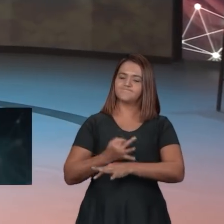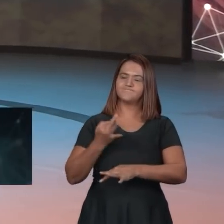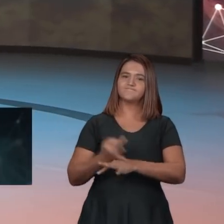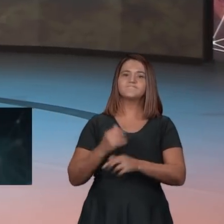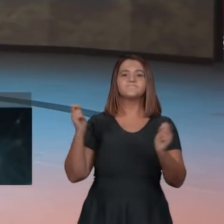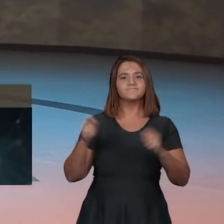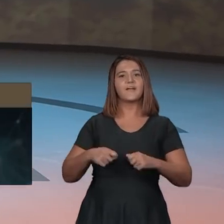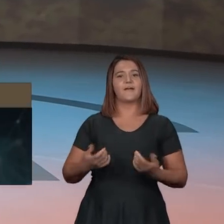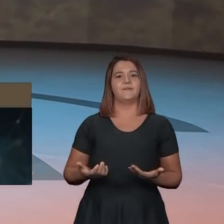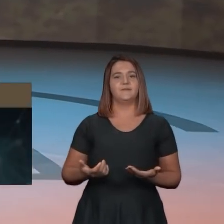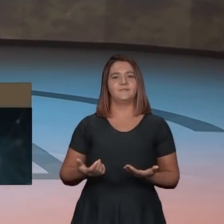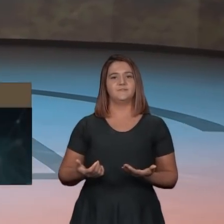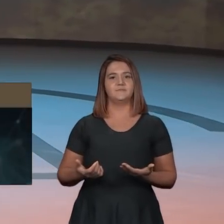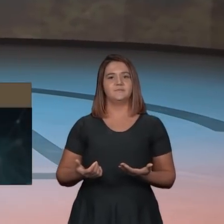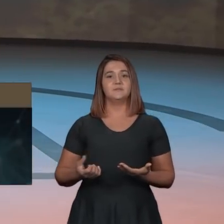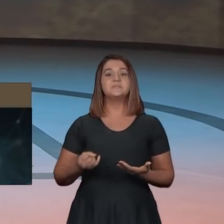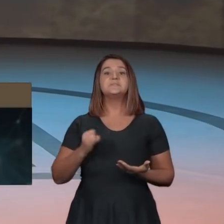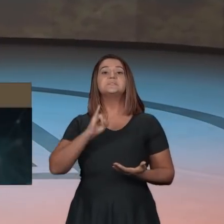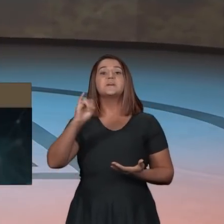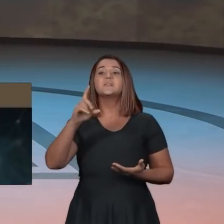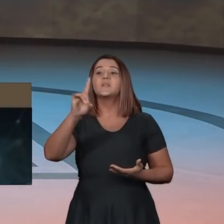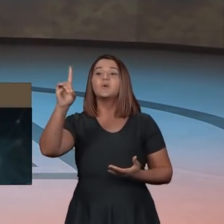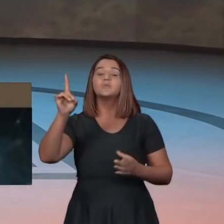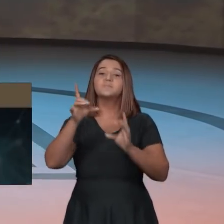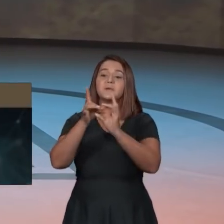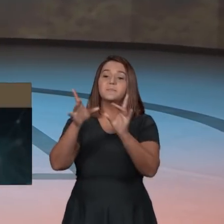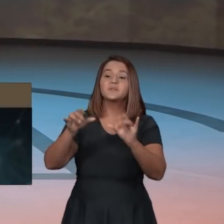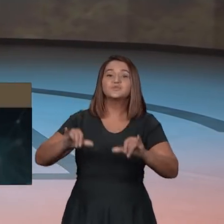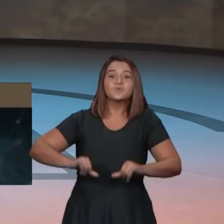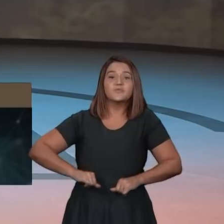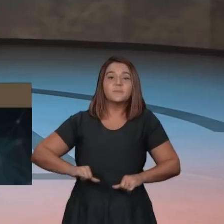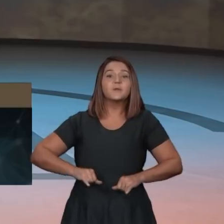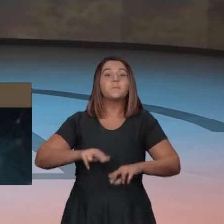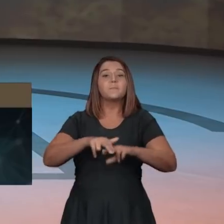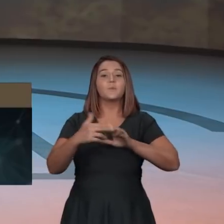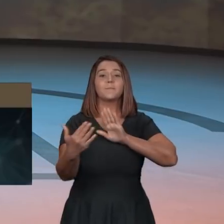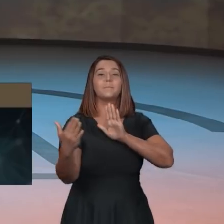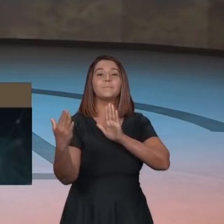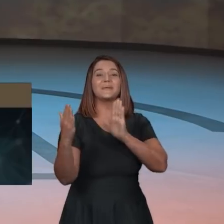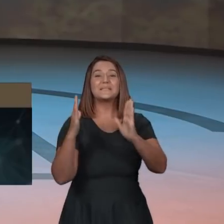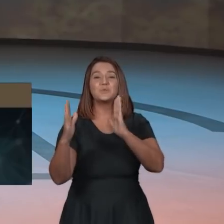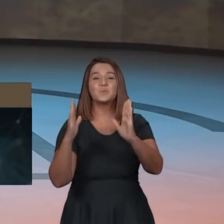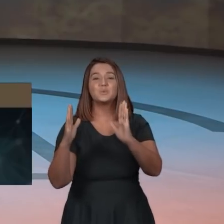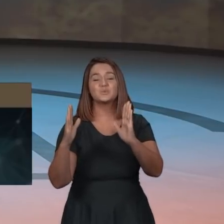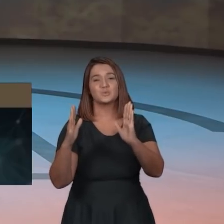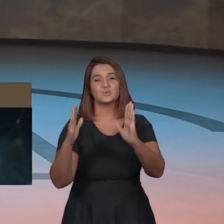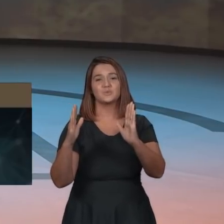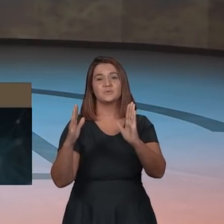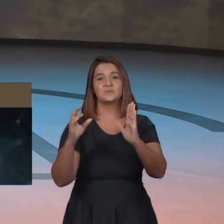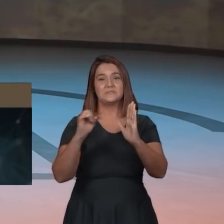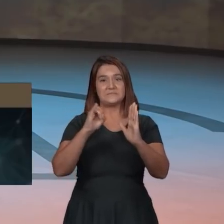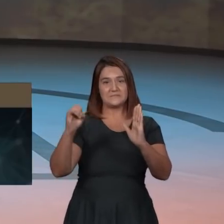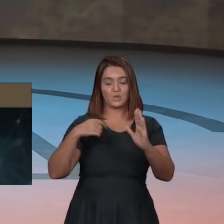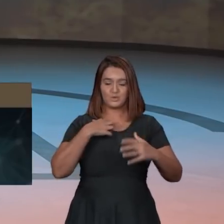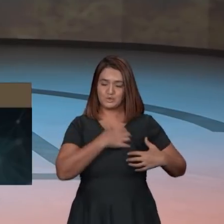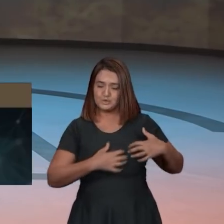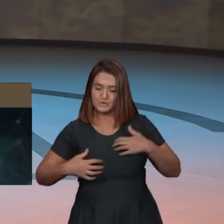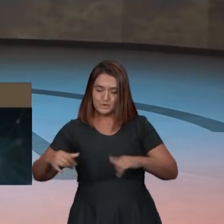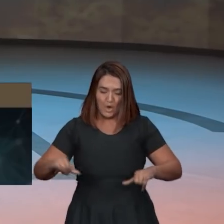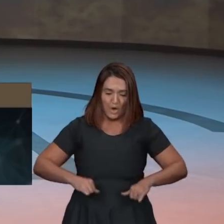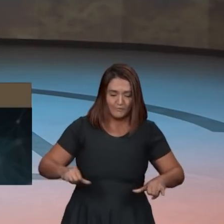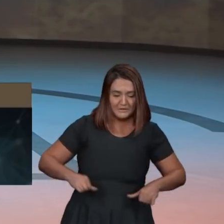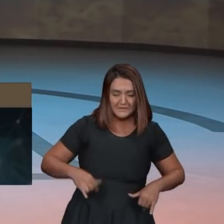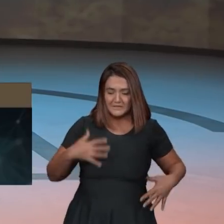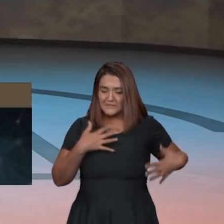para dar por que Deus permite alguns sofrimentos, mas eu sei de uma coisa. Esta é a dinâmica do grande conflito. Se eu sofrer demais, eu não suporto, mas